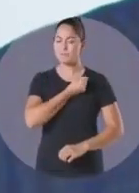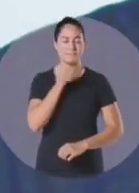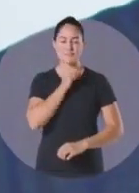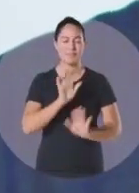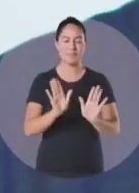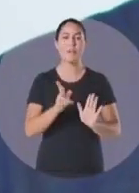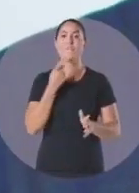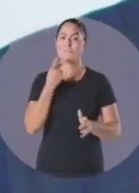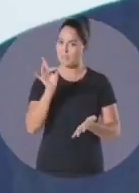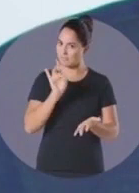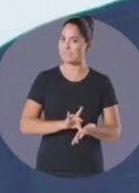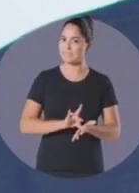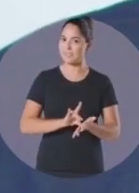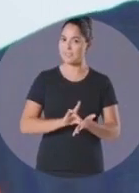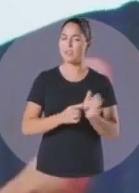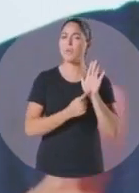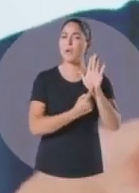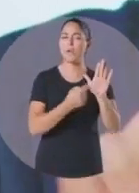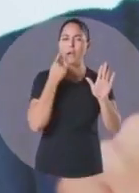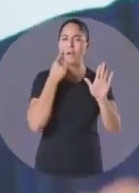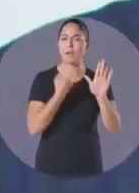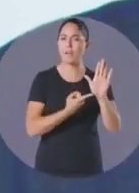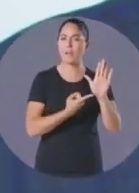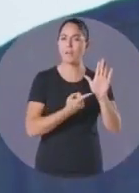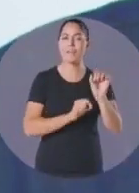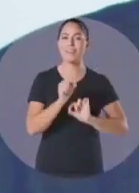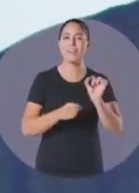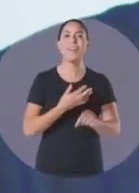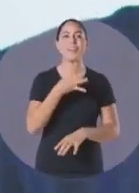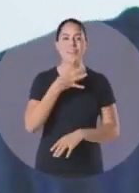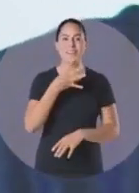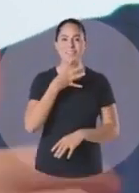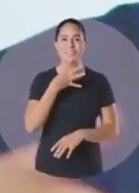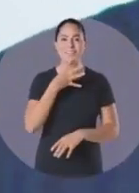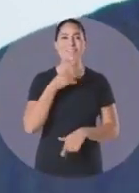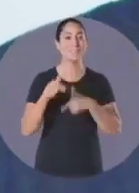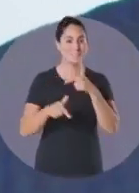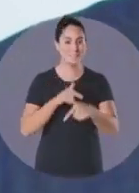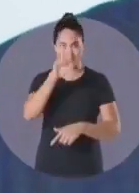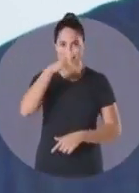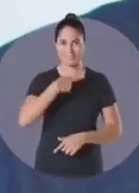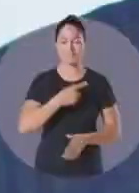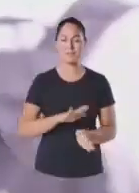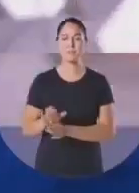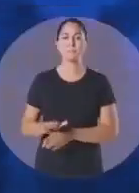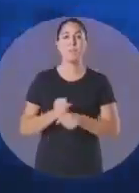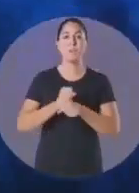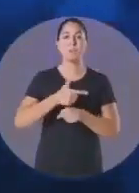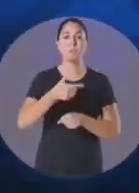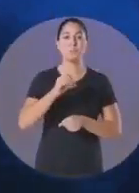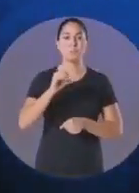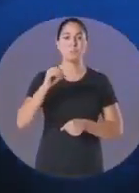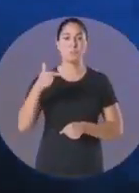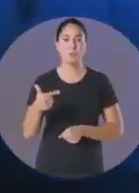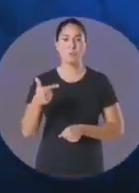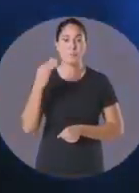mentem. Então, eu te convido a olhar esses números e conhecer um pouco do meu trabalho.